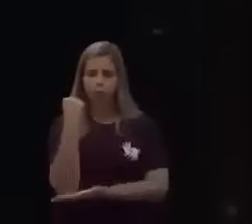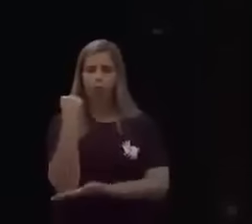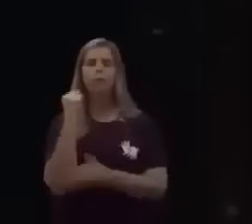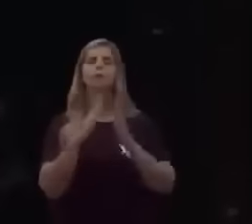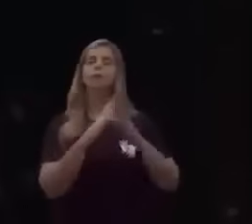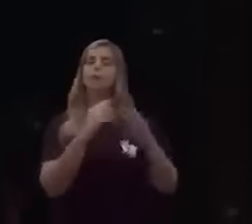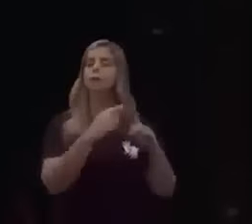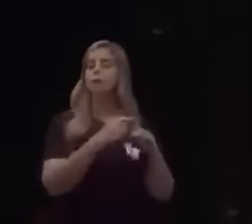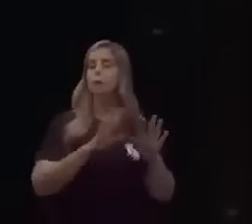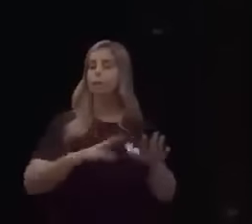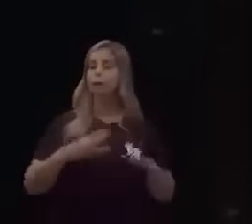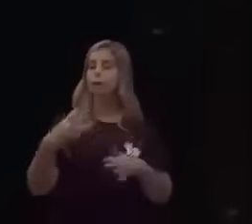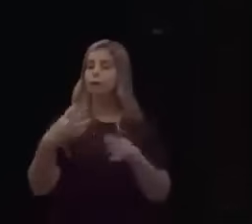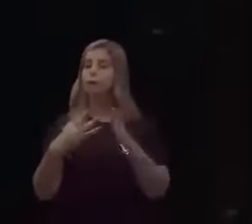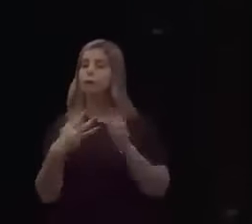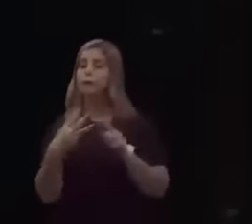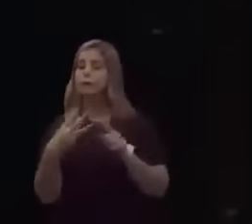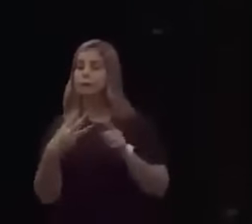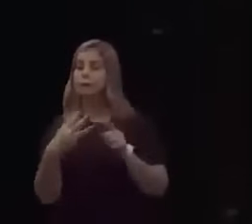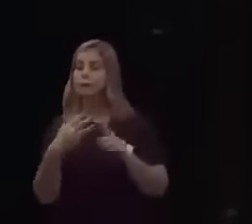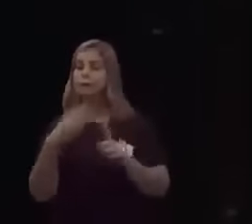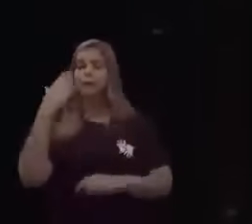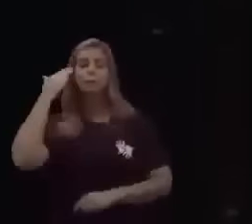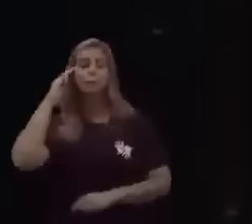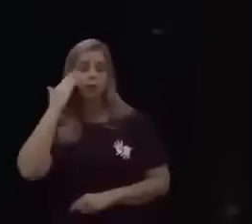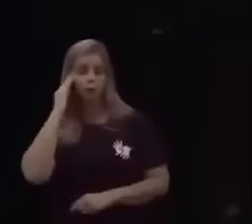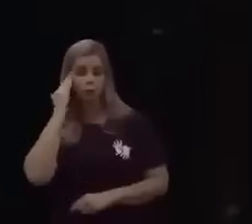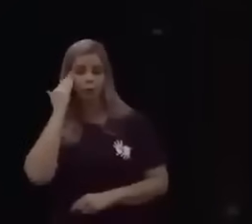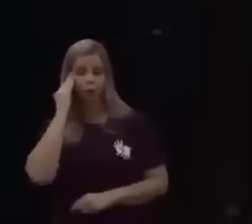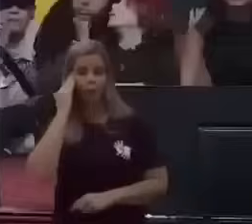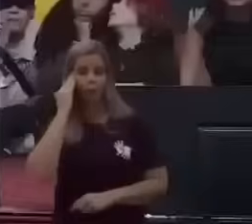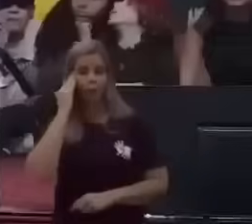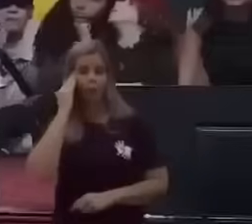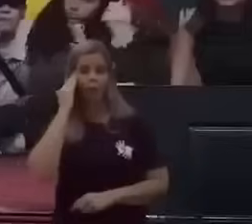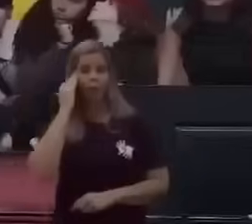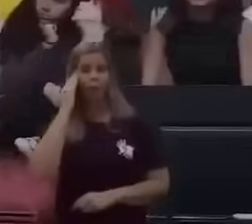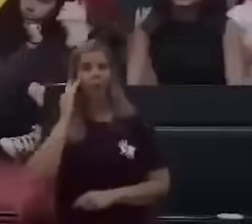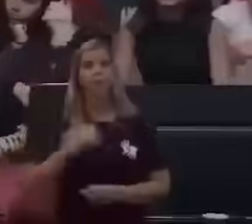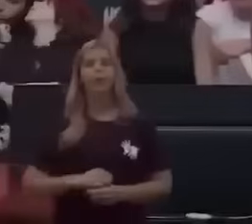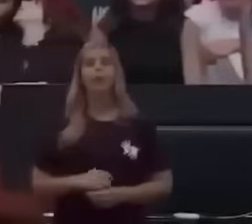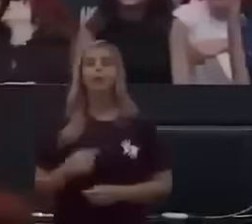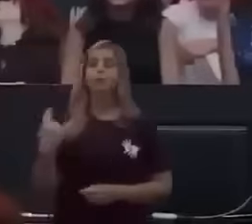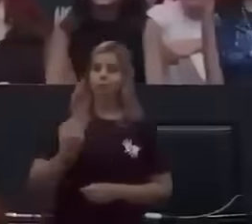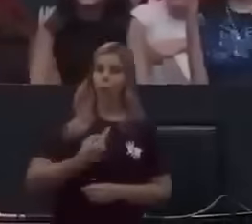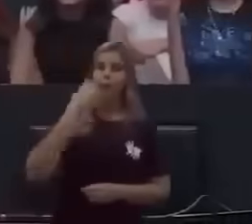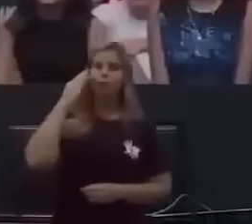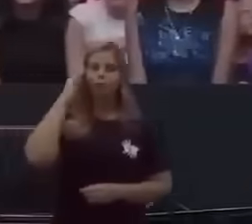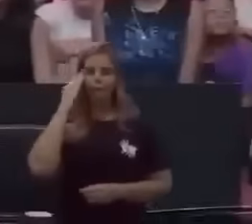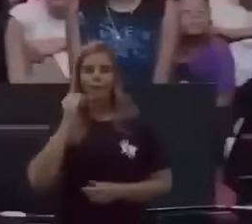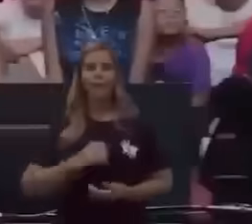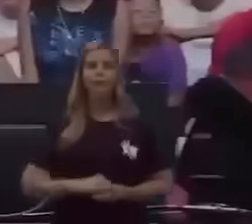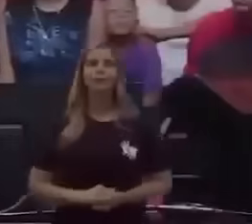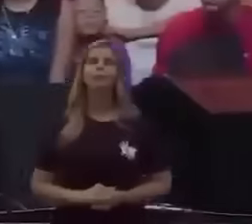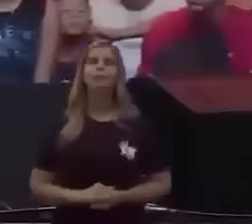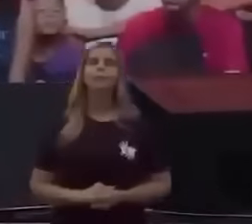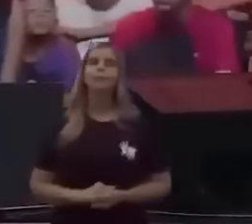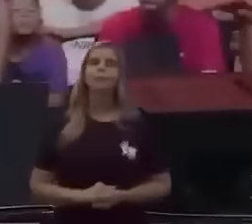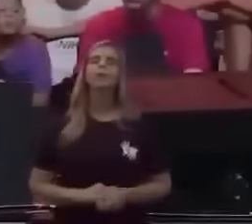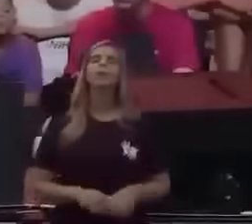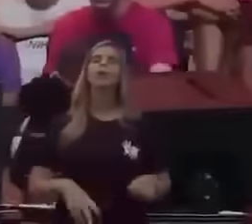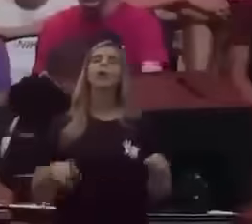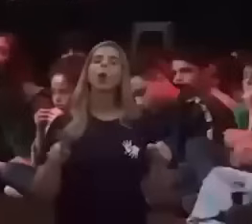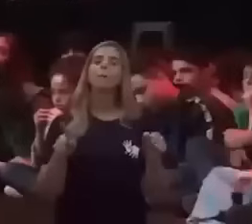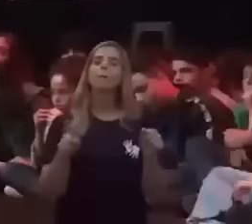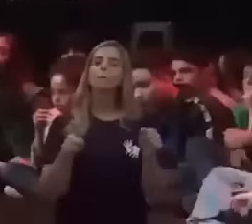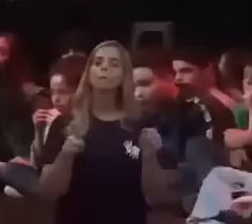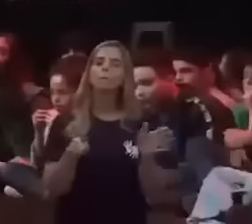interpretação, penso eu, que é subscrita por todos nós, ou se não pela maioria de nós, é que o